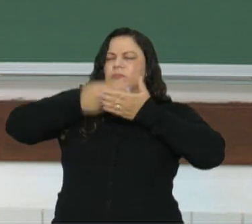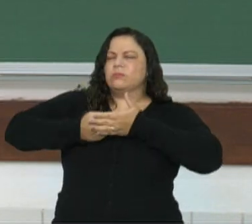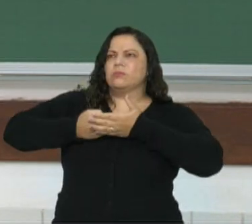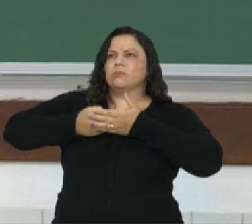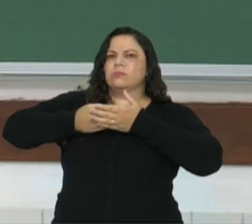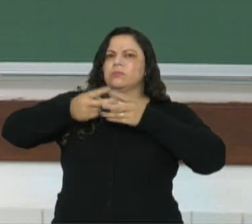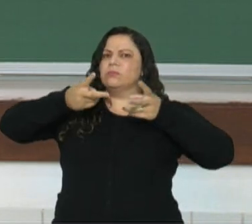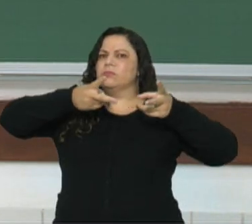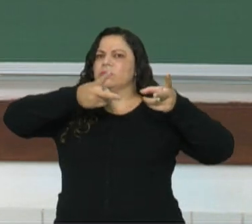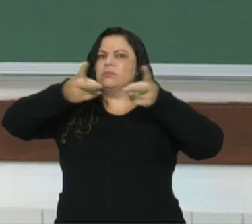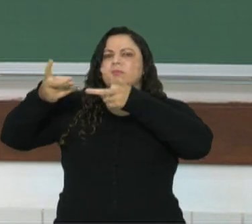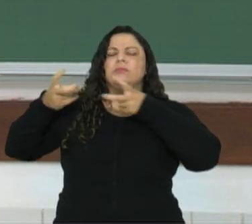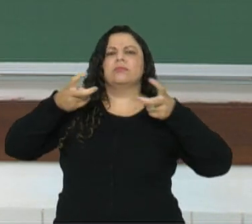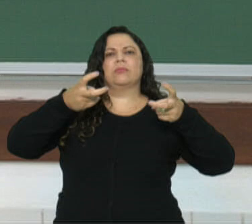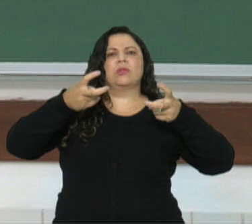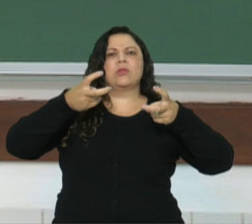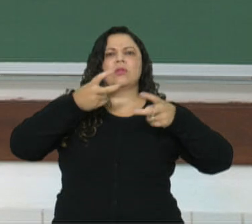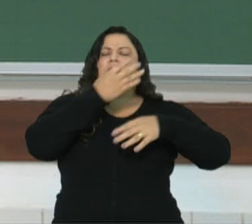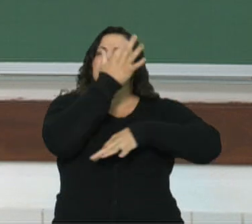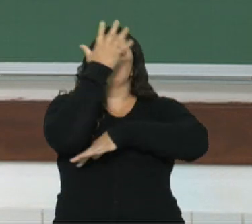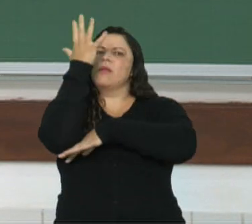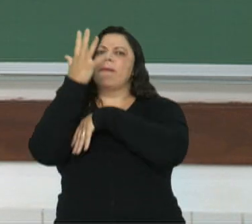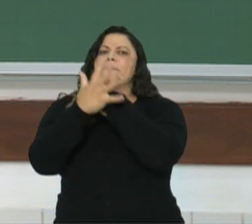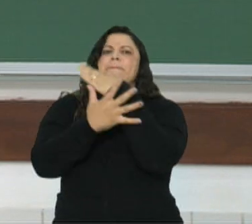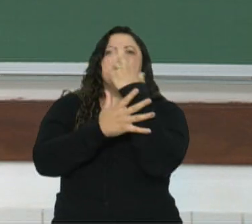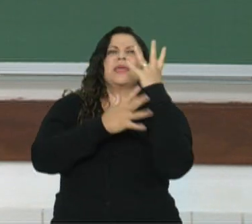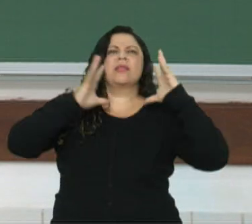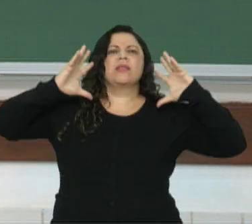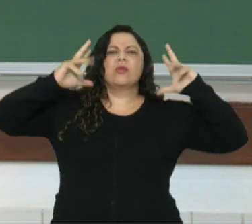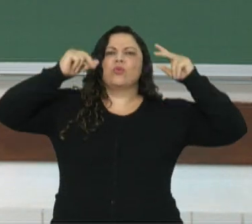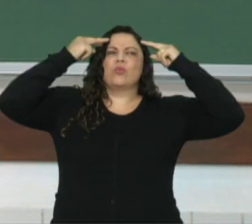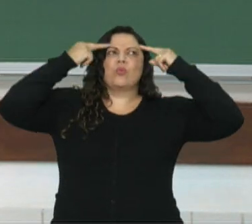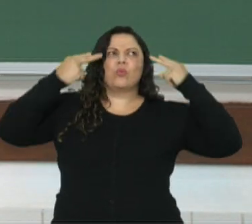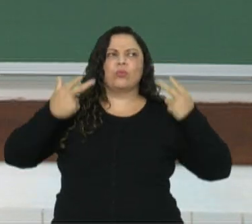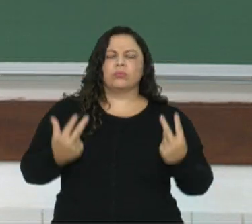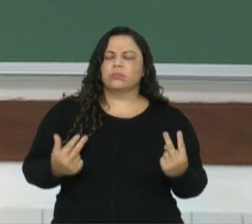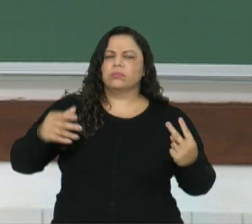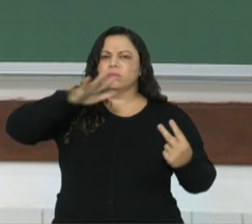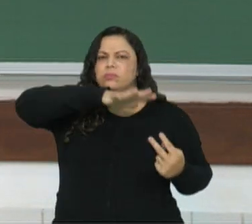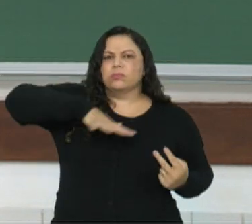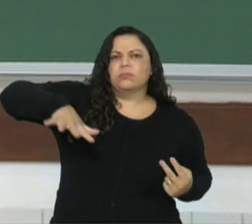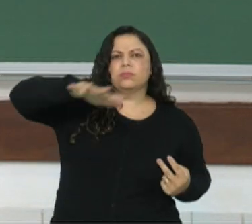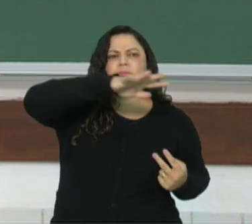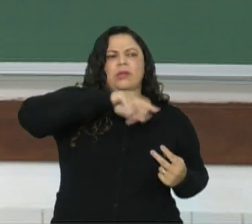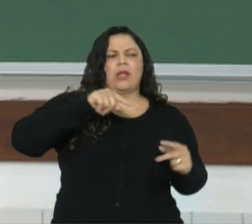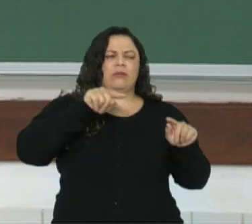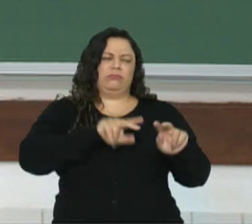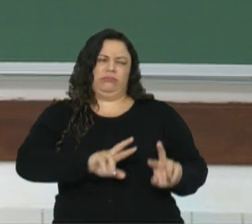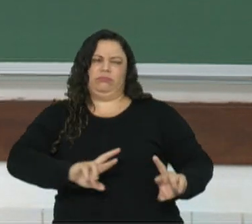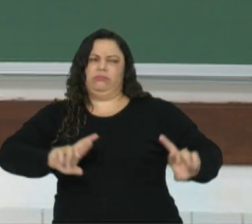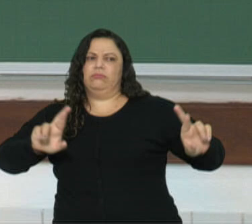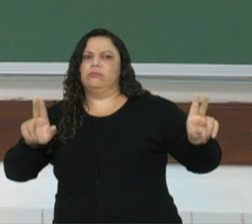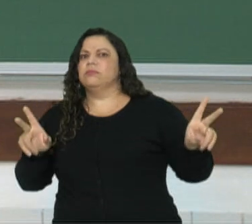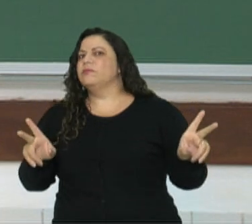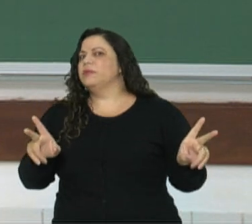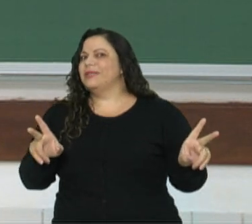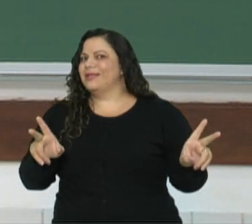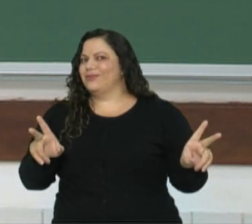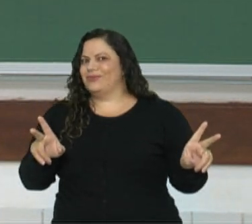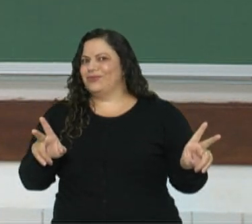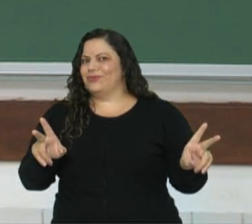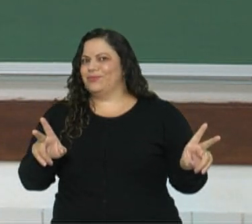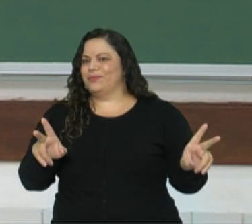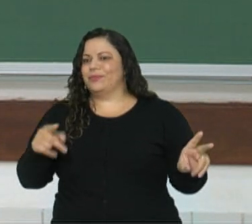para a natureza, ele vai olhar a natureza não como a natureza é, mas como a